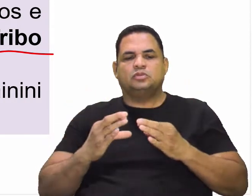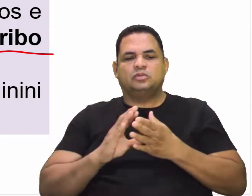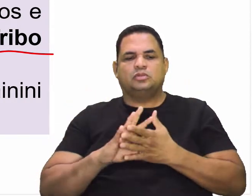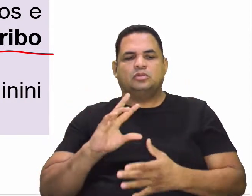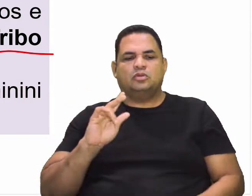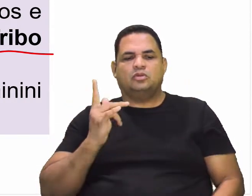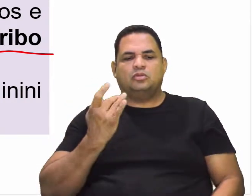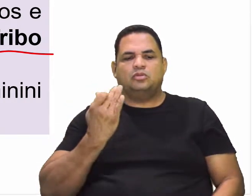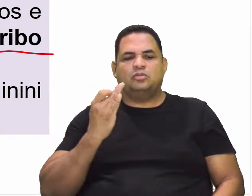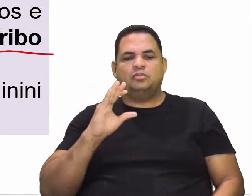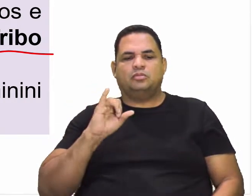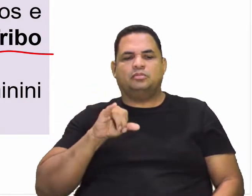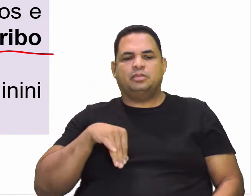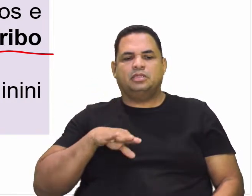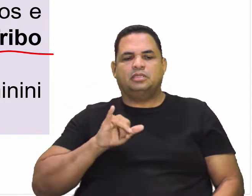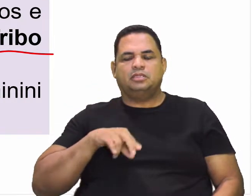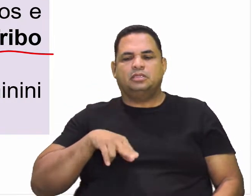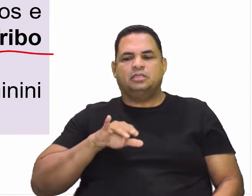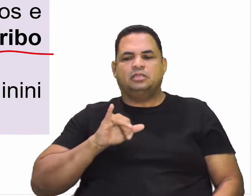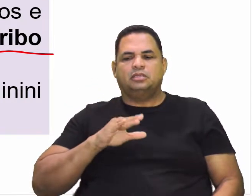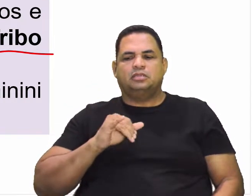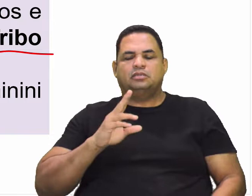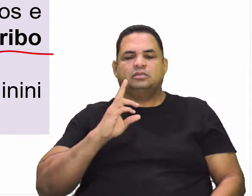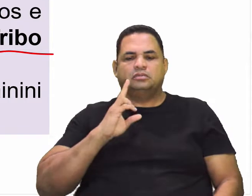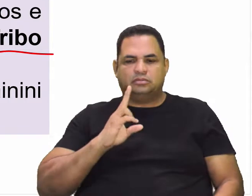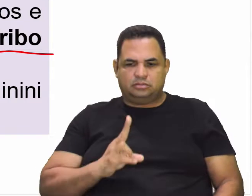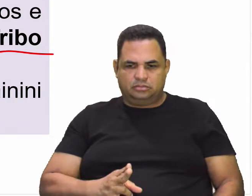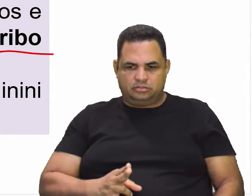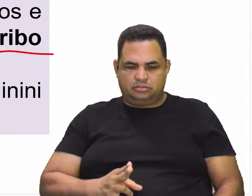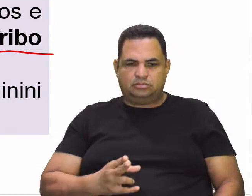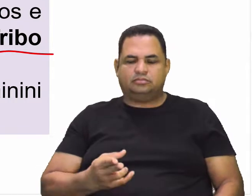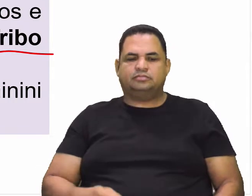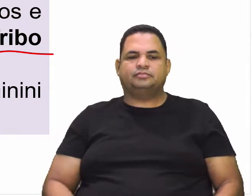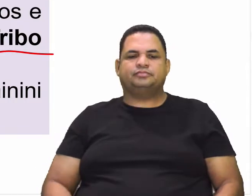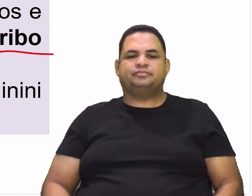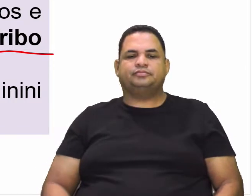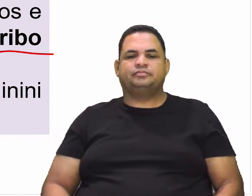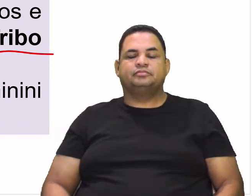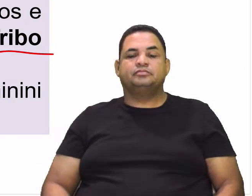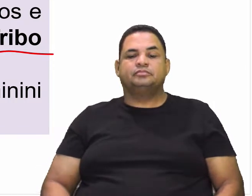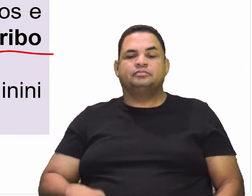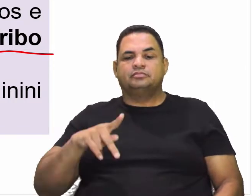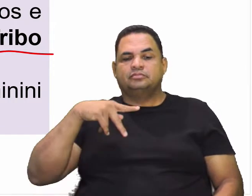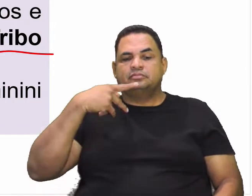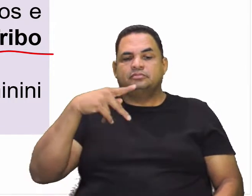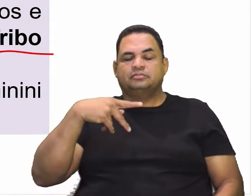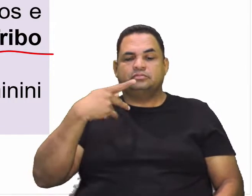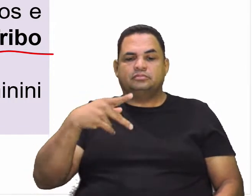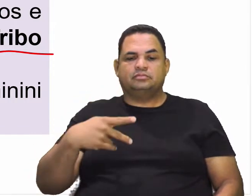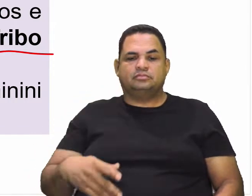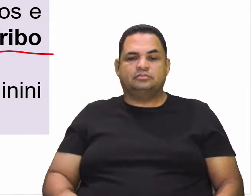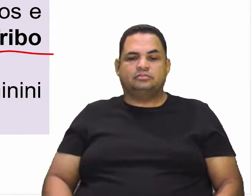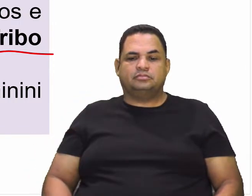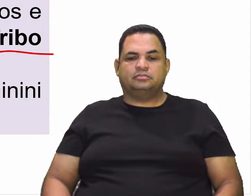hominine. Portanto, são os membros da tribo hominine que chamamos de